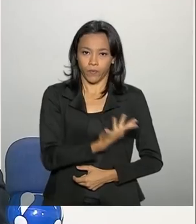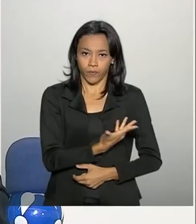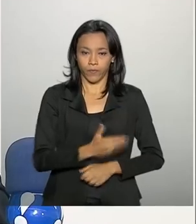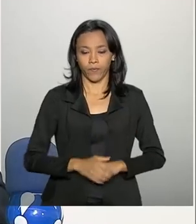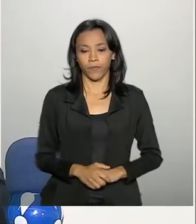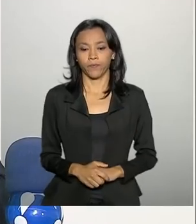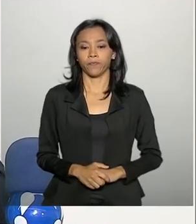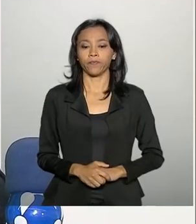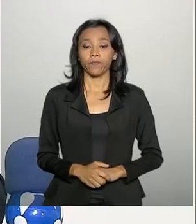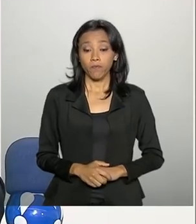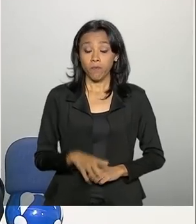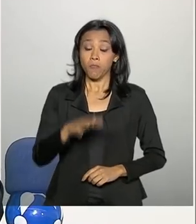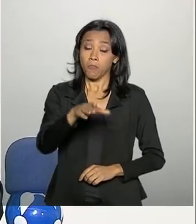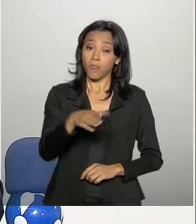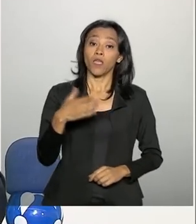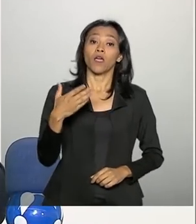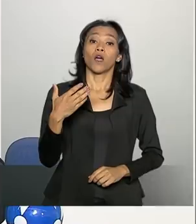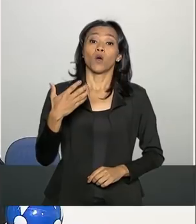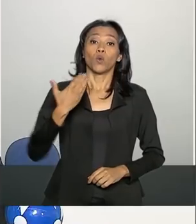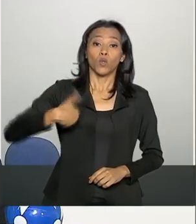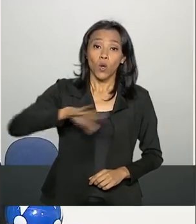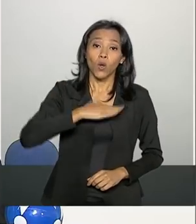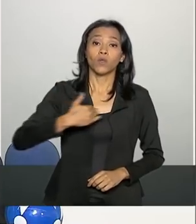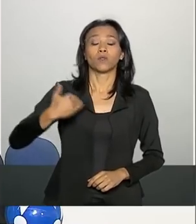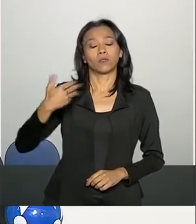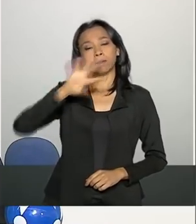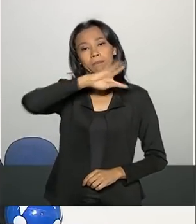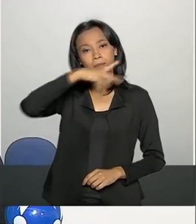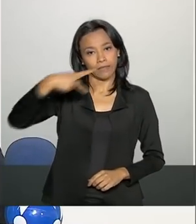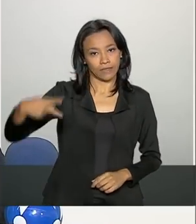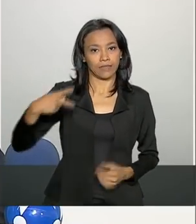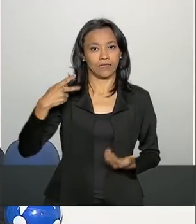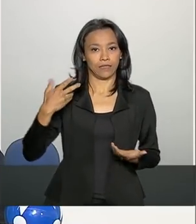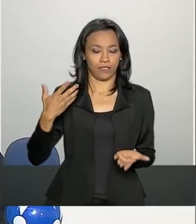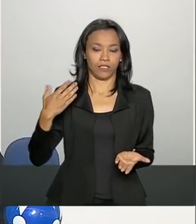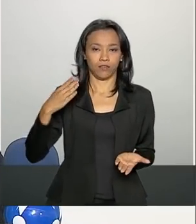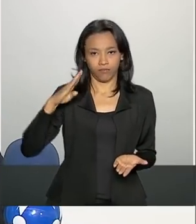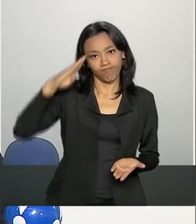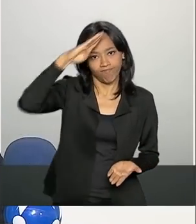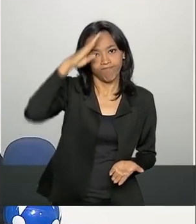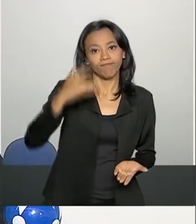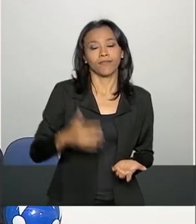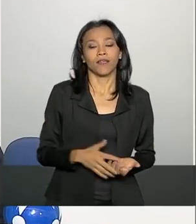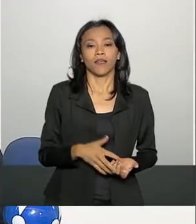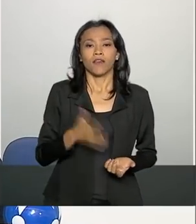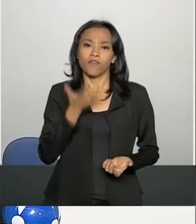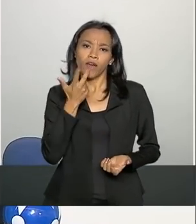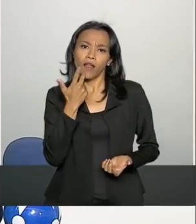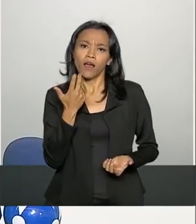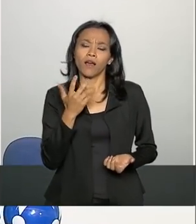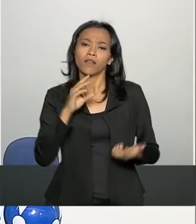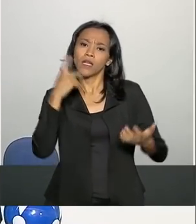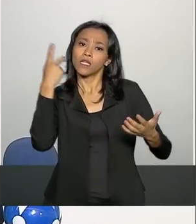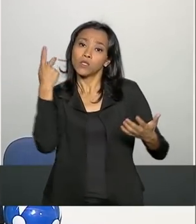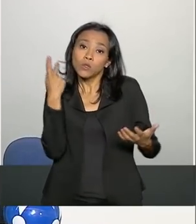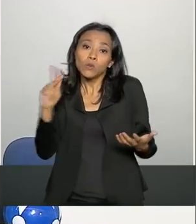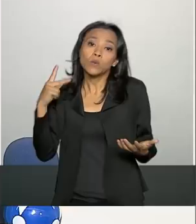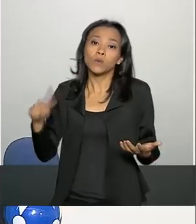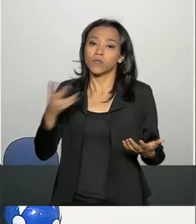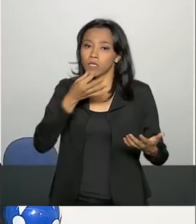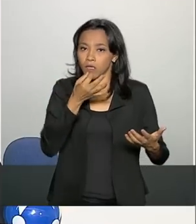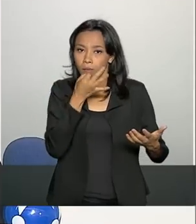Nosso presidente já gostaria de iluminar algumas das suas percepções lá inseridas